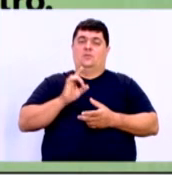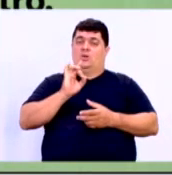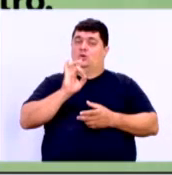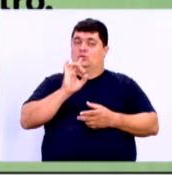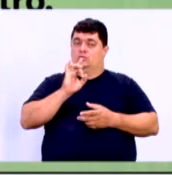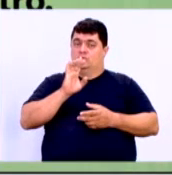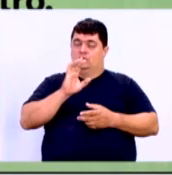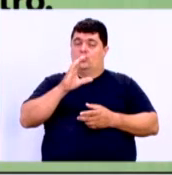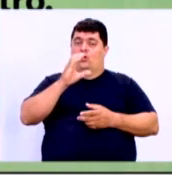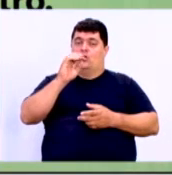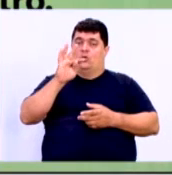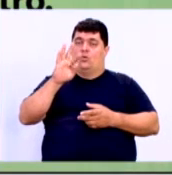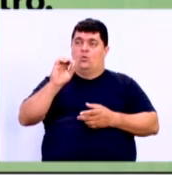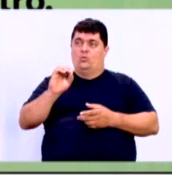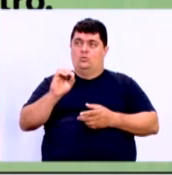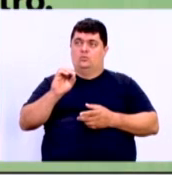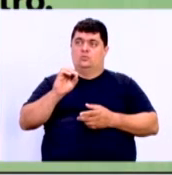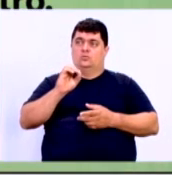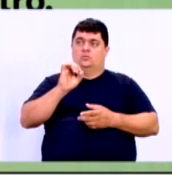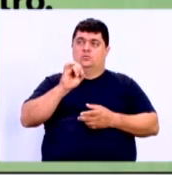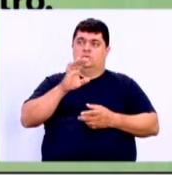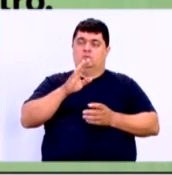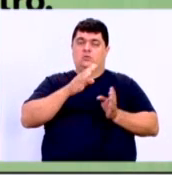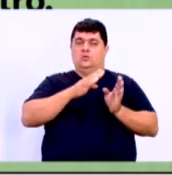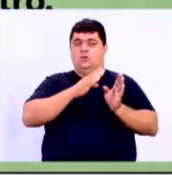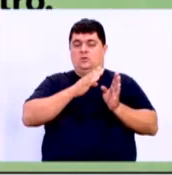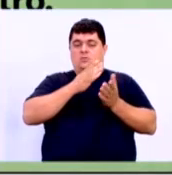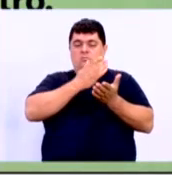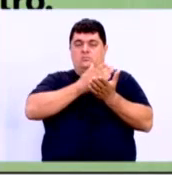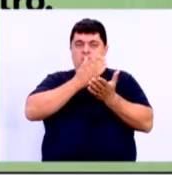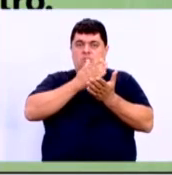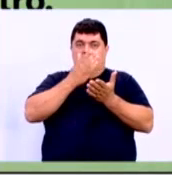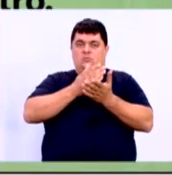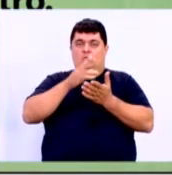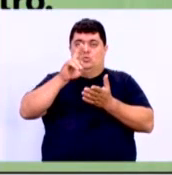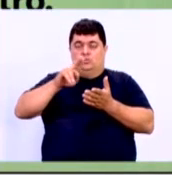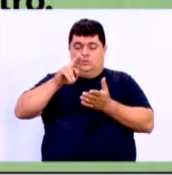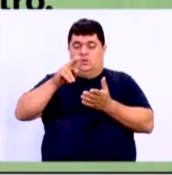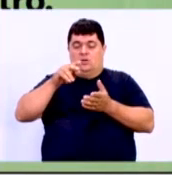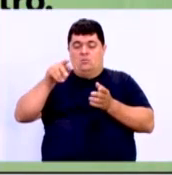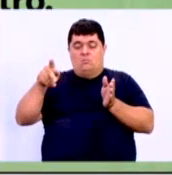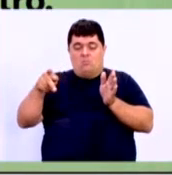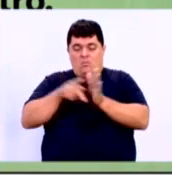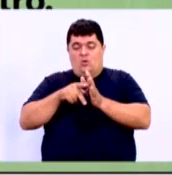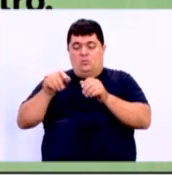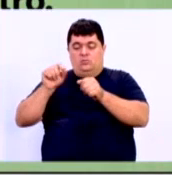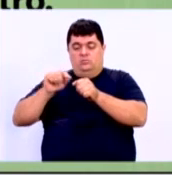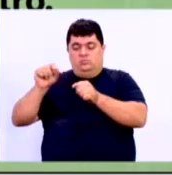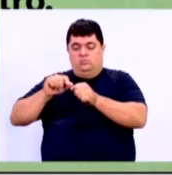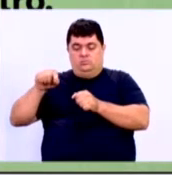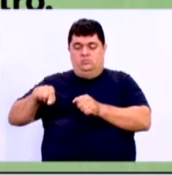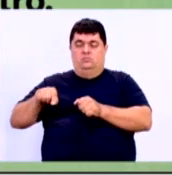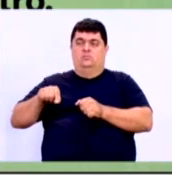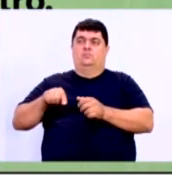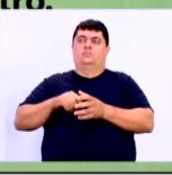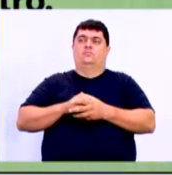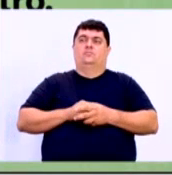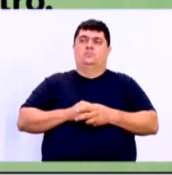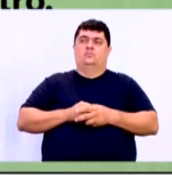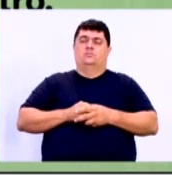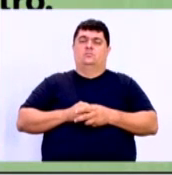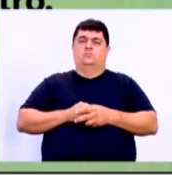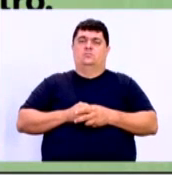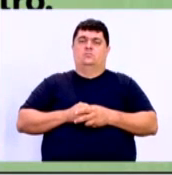considerado custo a parcela dos materiais utilizados na produção. Certo? Só o